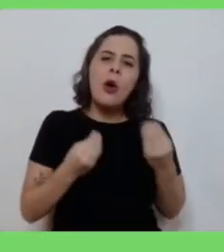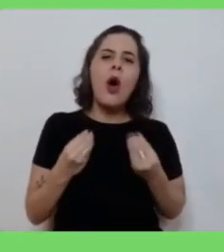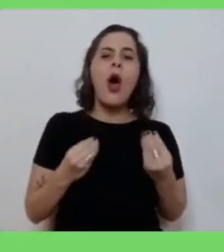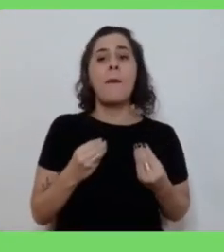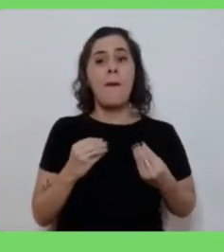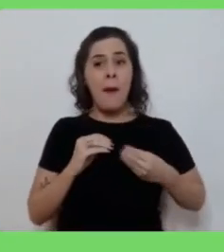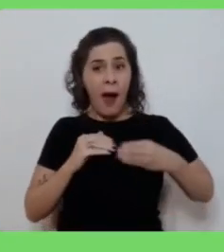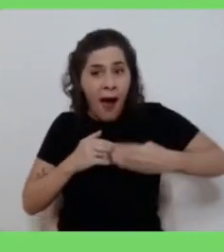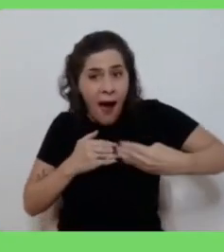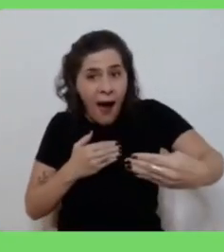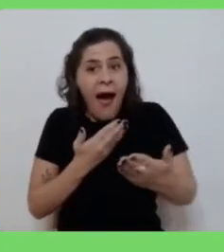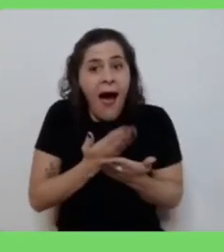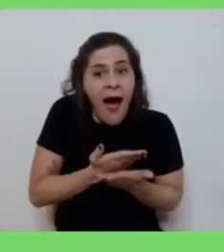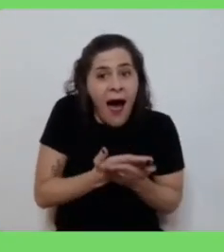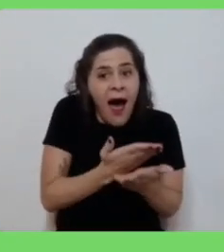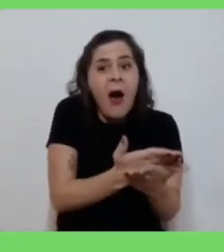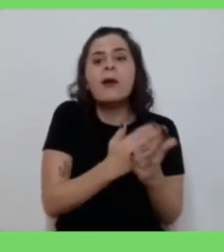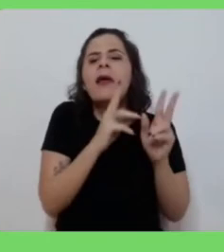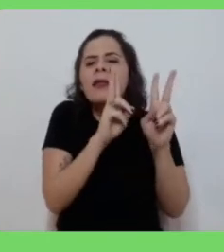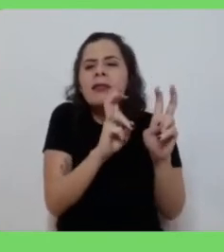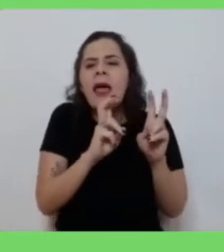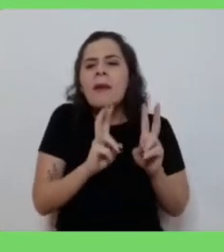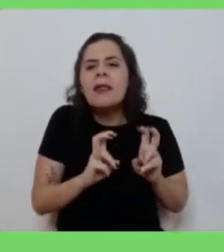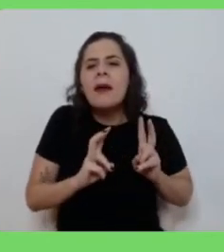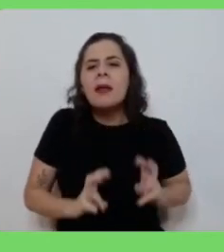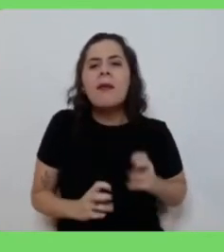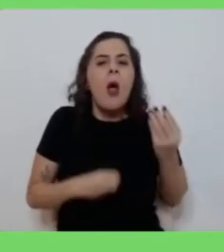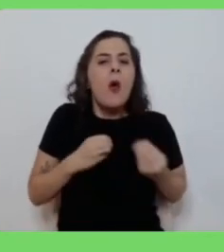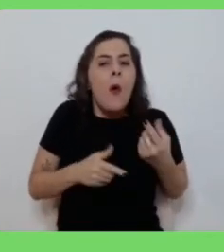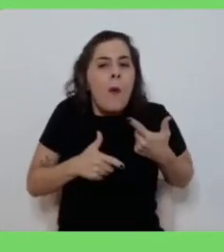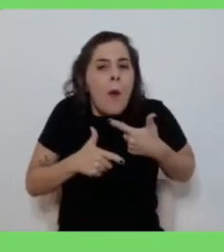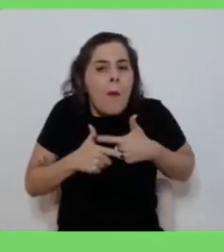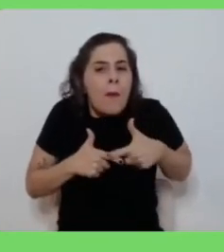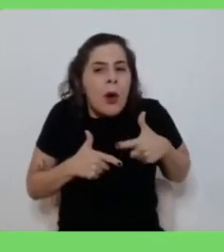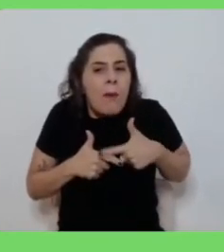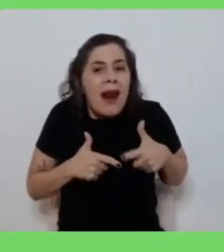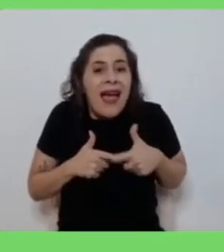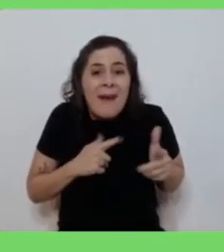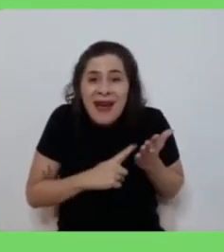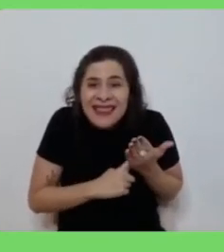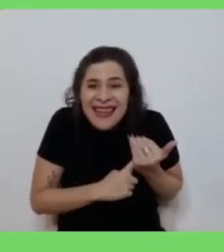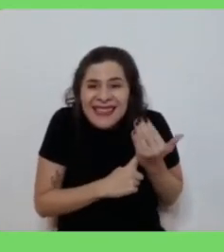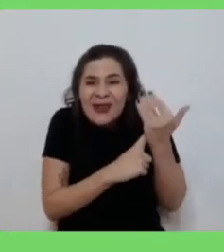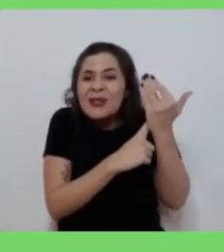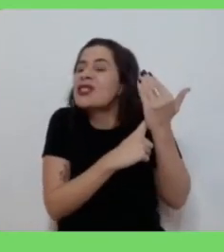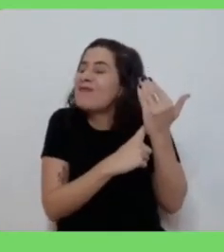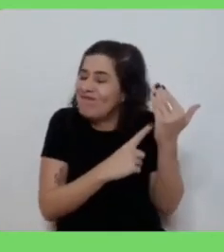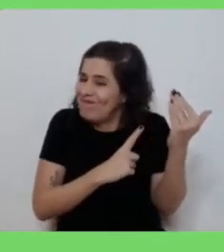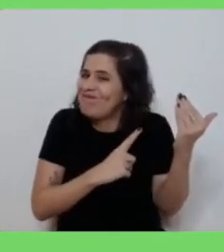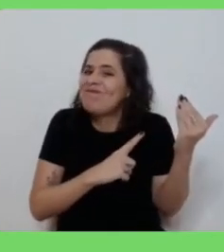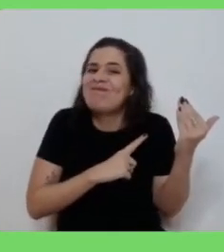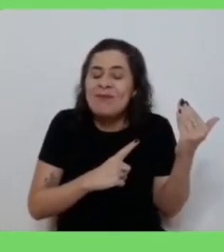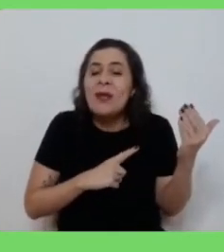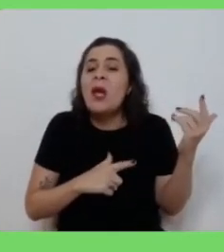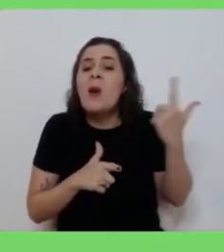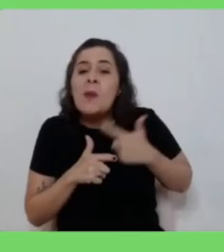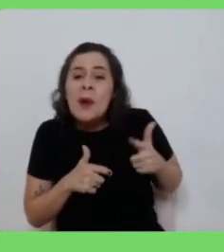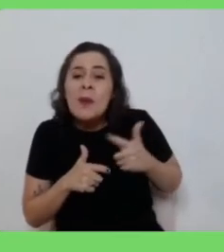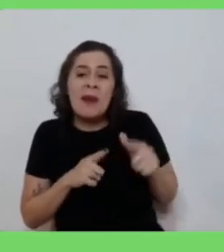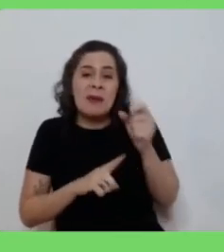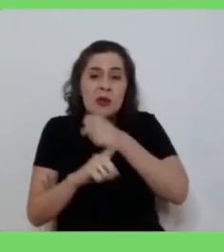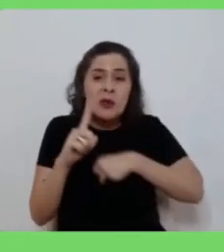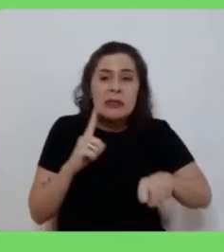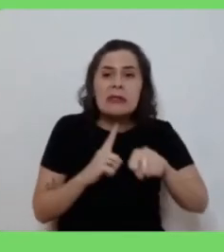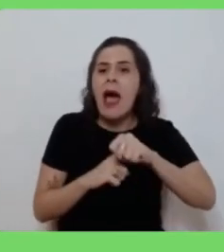próximas aulas em outras pautas como os próprios problemas da da tecnologia os problemas que se apresentam sociais com